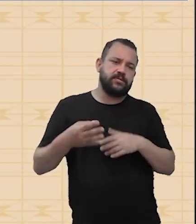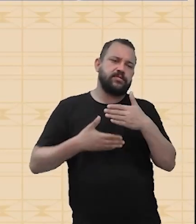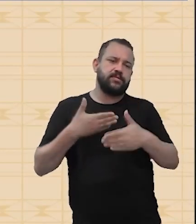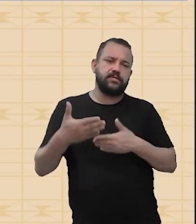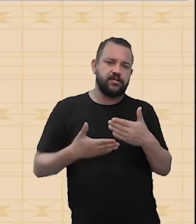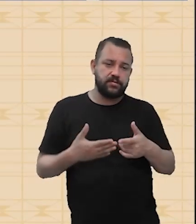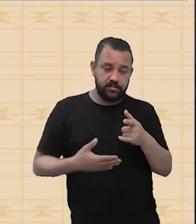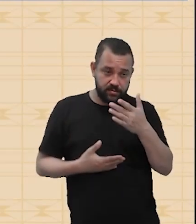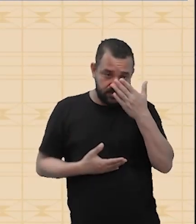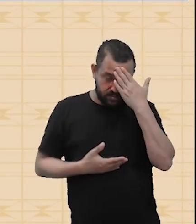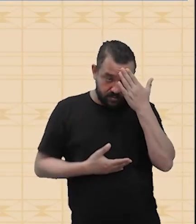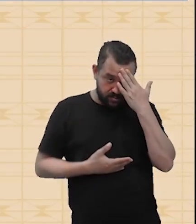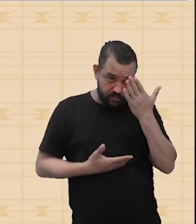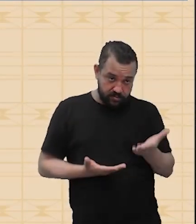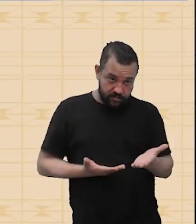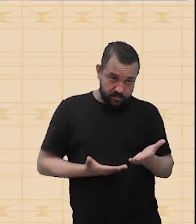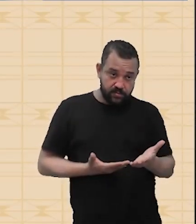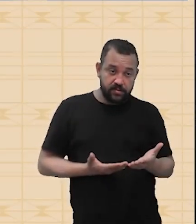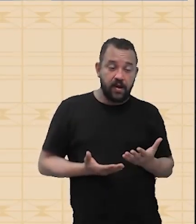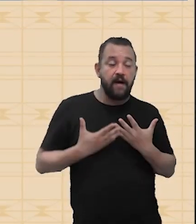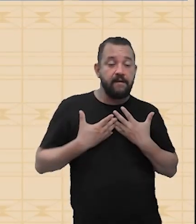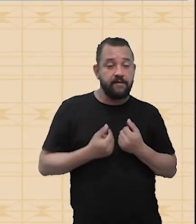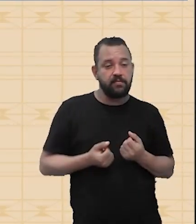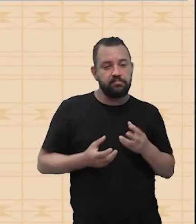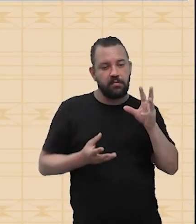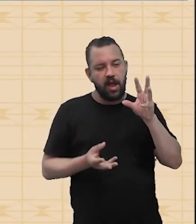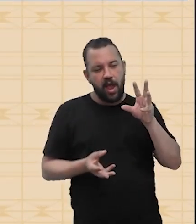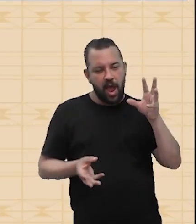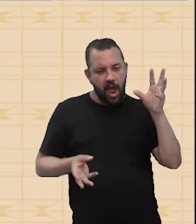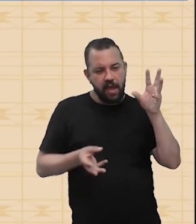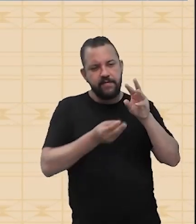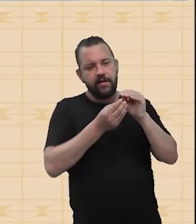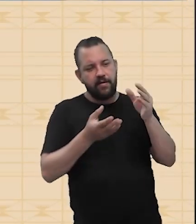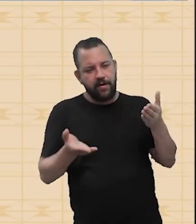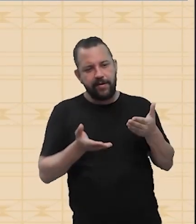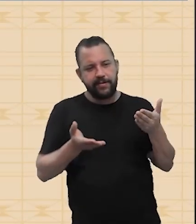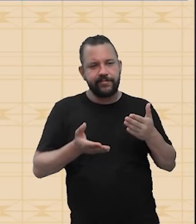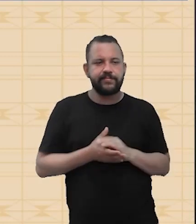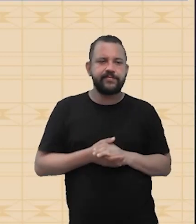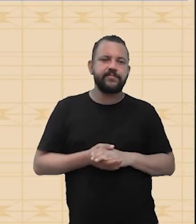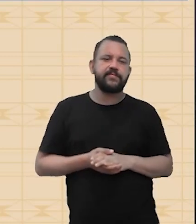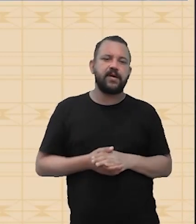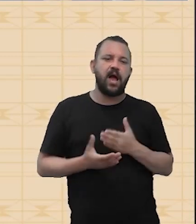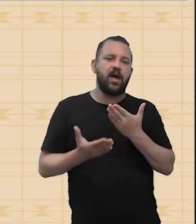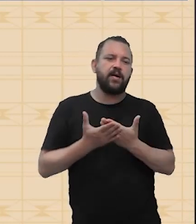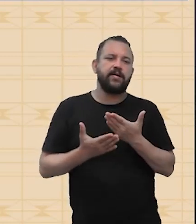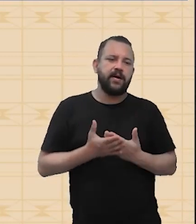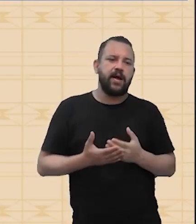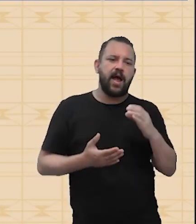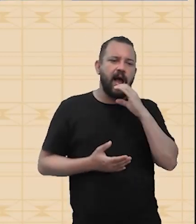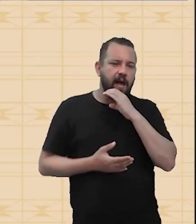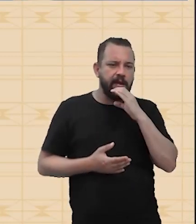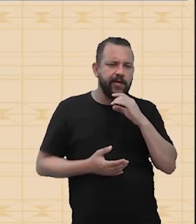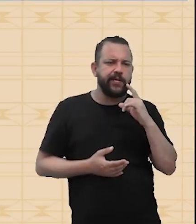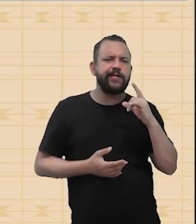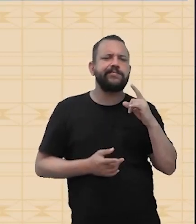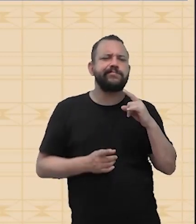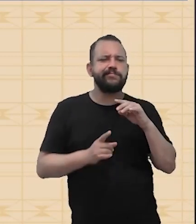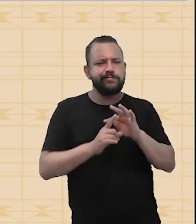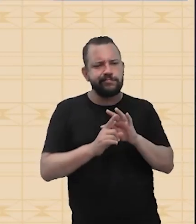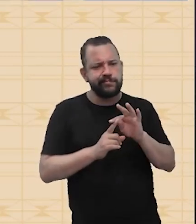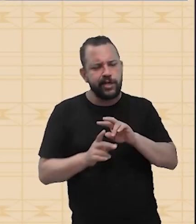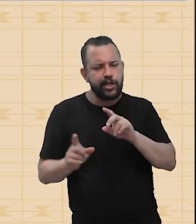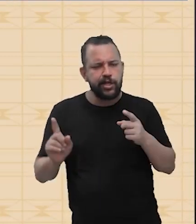em casa, vamos fazer aquela nossa revisão esperta? Então, na nossa aula de hoje, a gente aprendeu que calor é uma energia térmica de transição, aprendemos